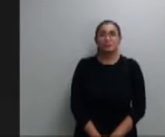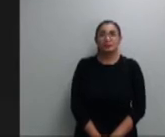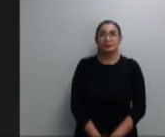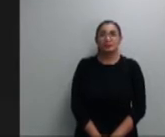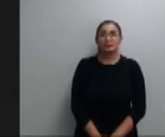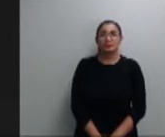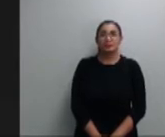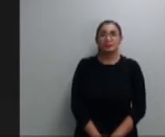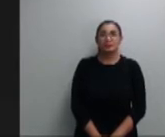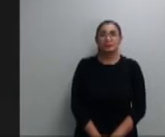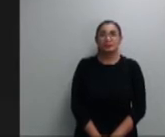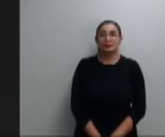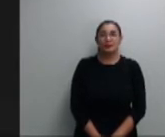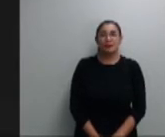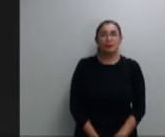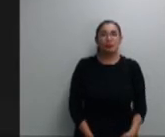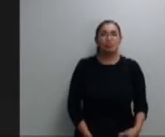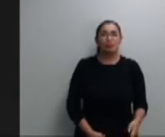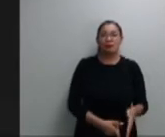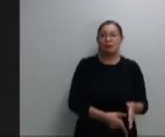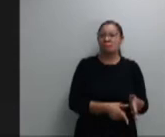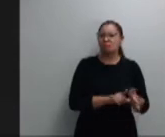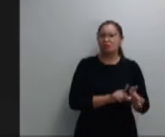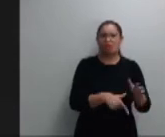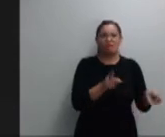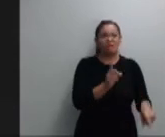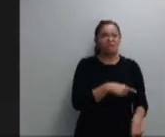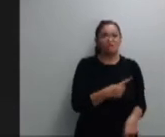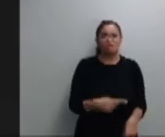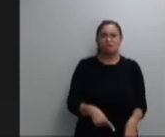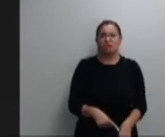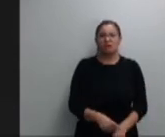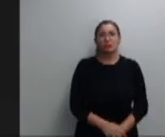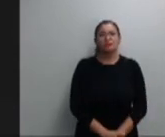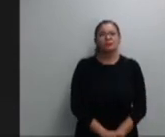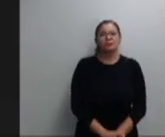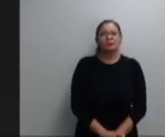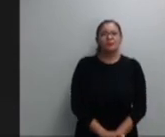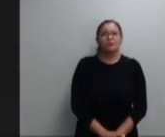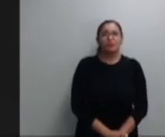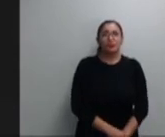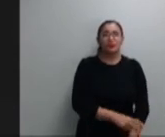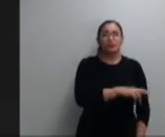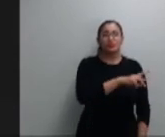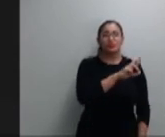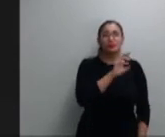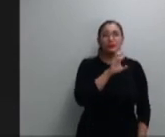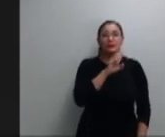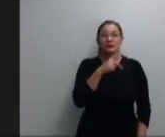da relatoria do ministro Gugel de Faria, o agravo interno no RESP 1367493.